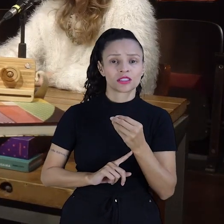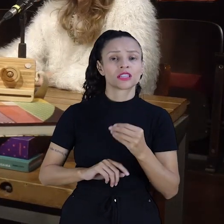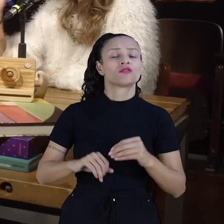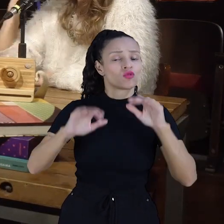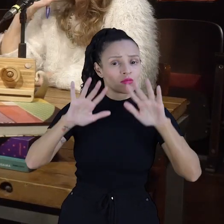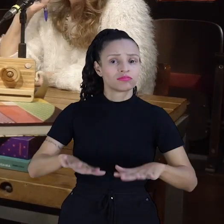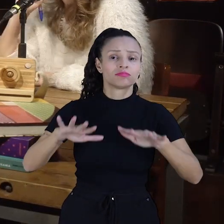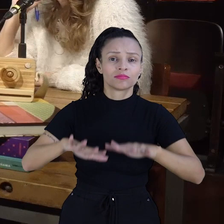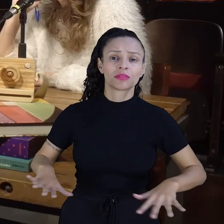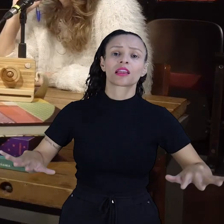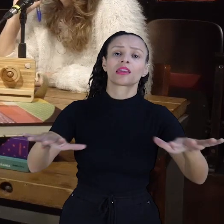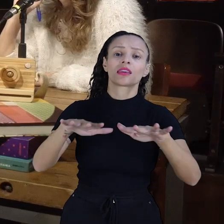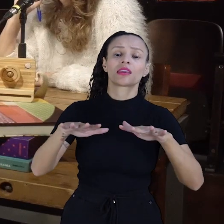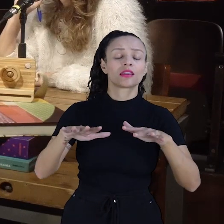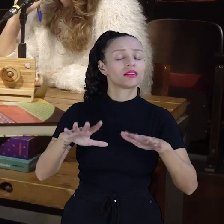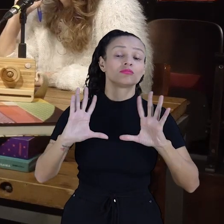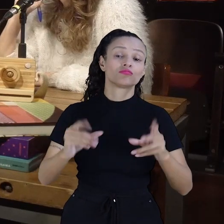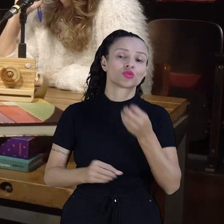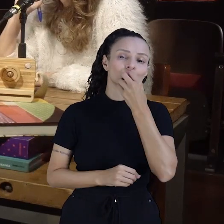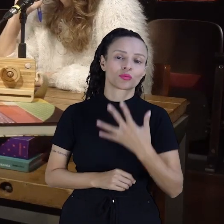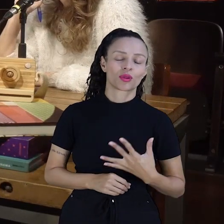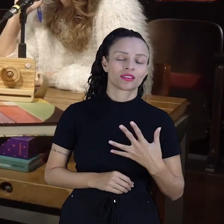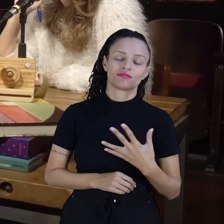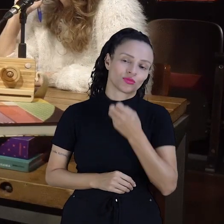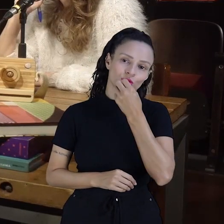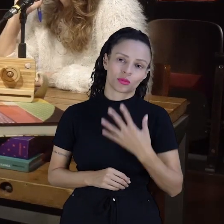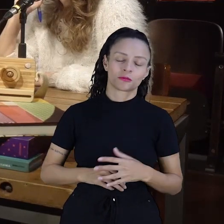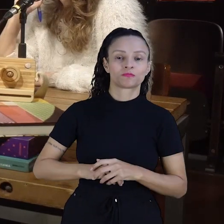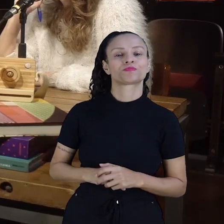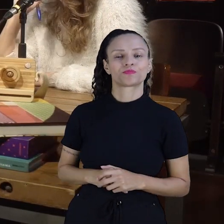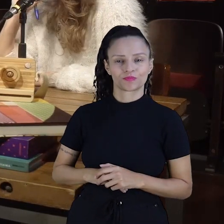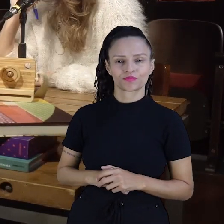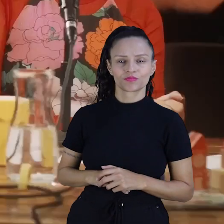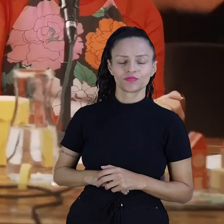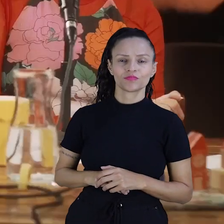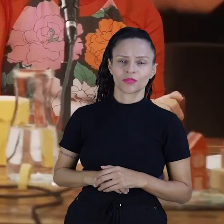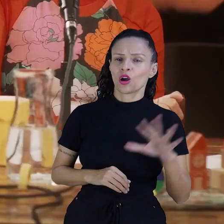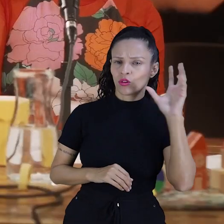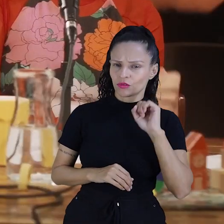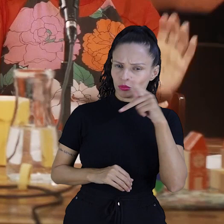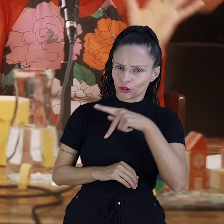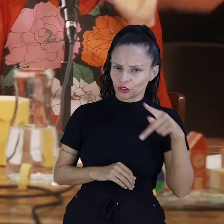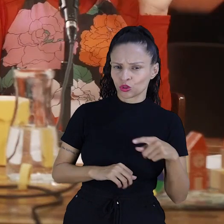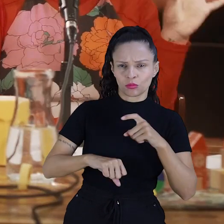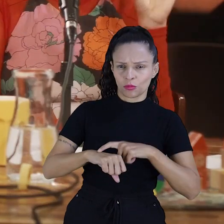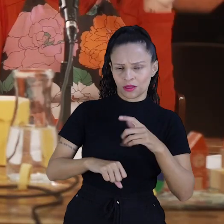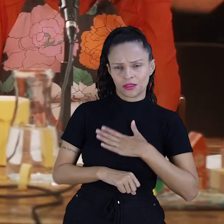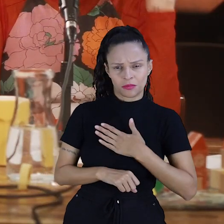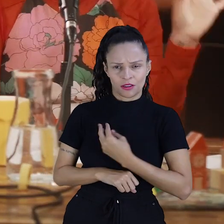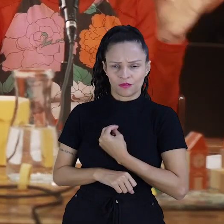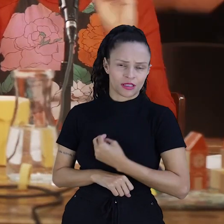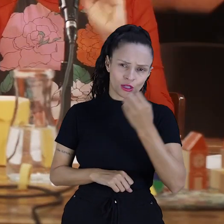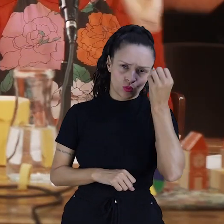bloco aqui nesse pátio e tudo bem. E tudo bem. Eu escutei de um professor em algum momento da